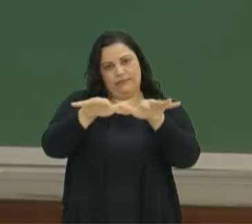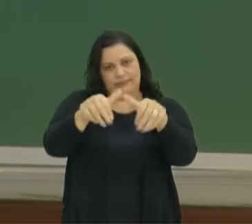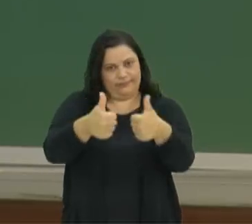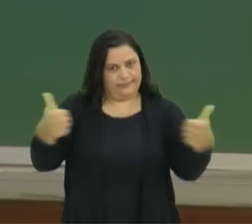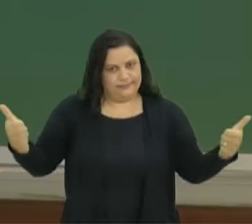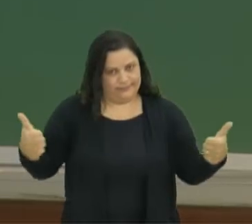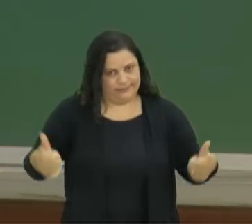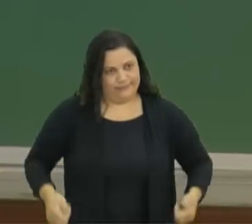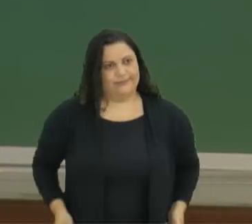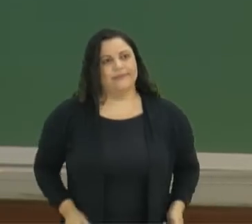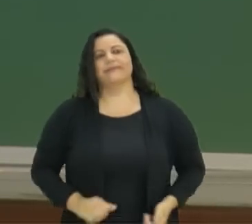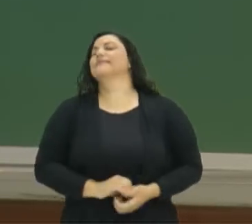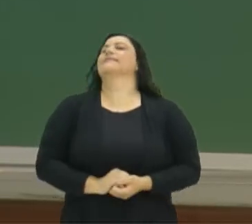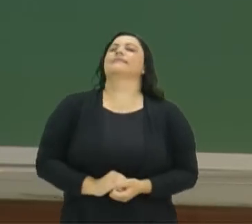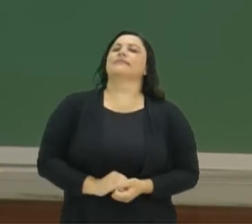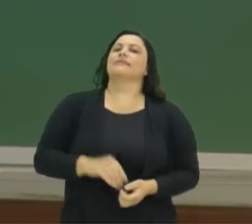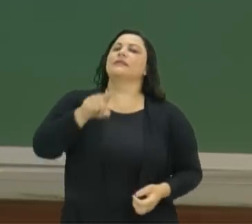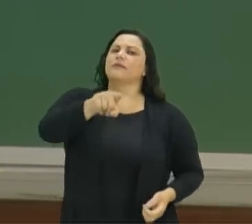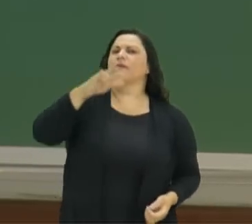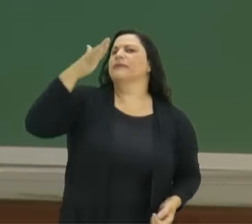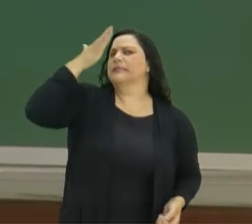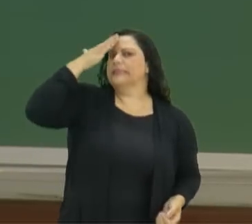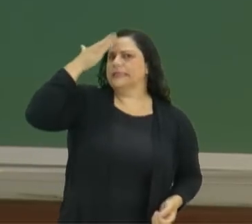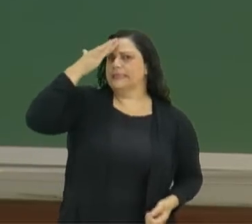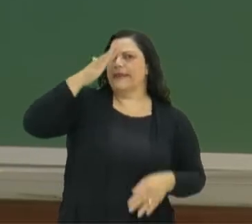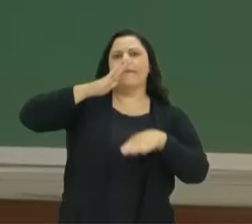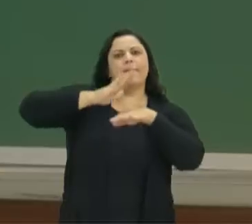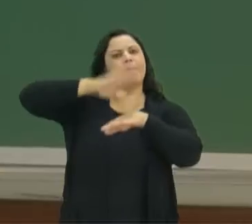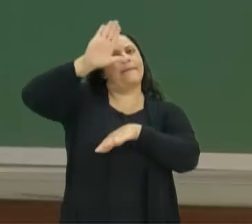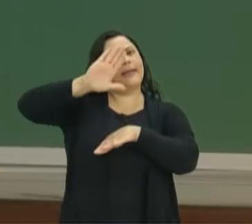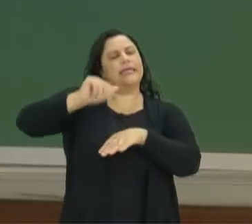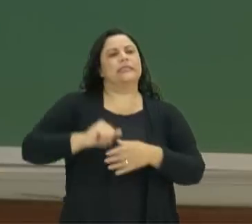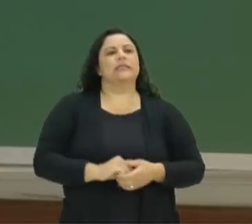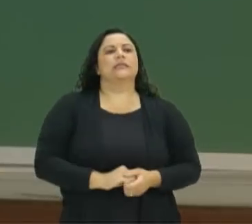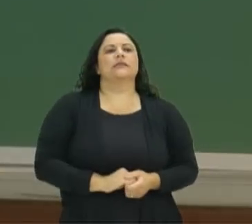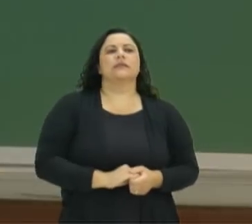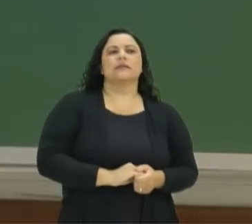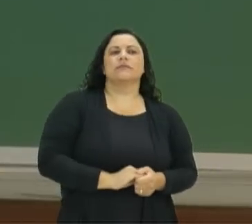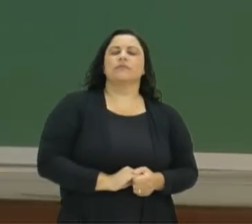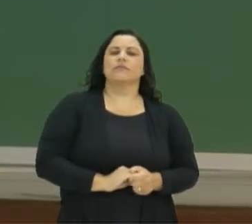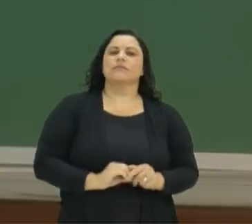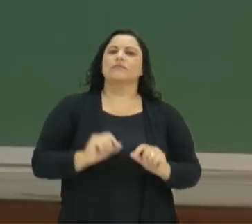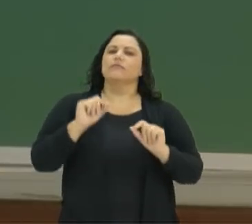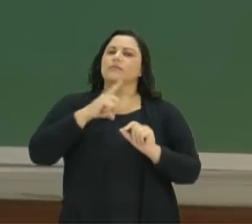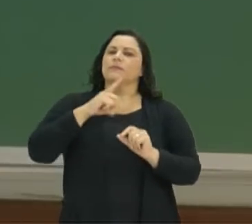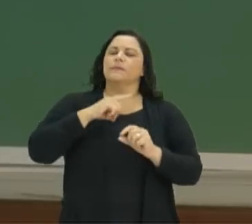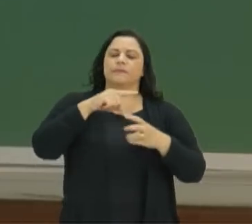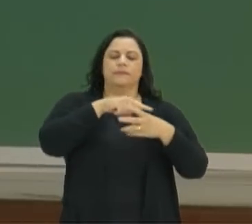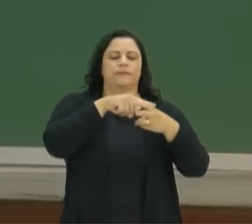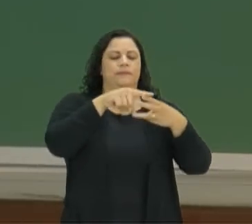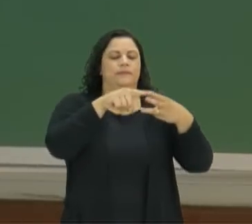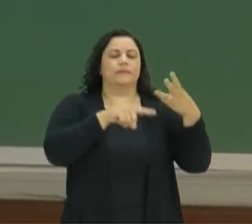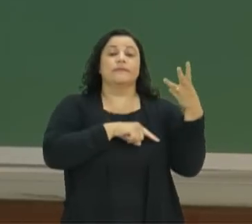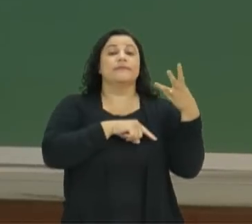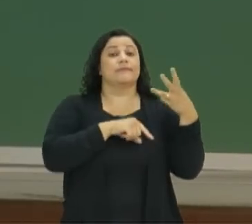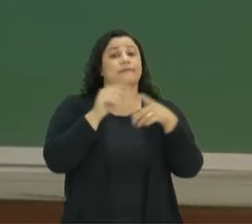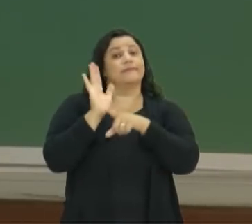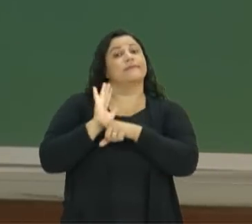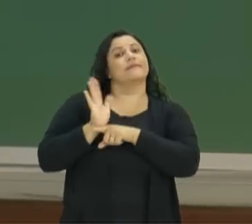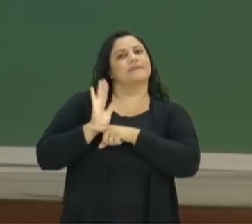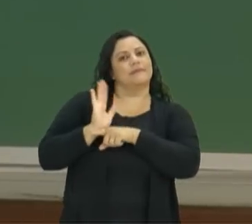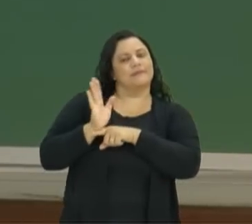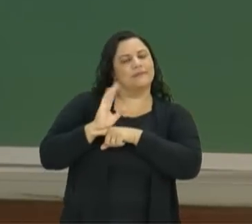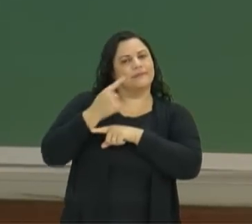ok? Para você saber um pouquinho mais, eu trouxe aqui 3 vídeos para